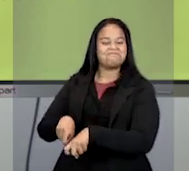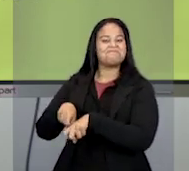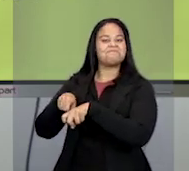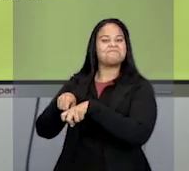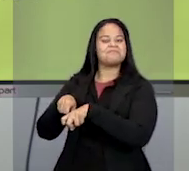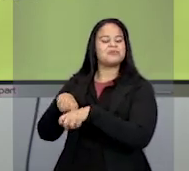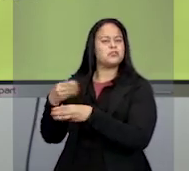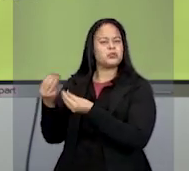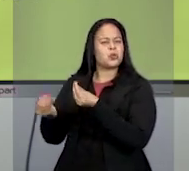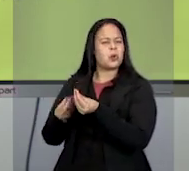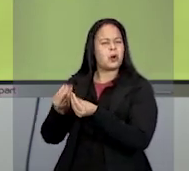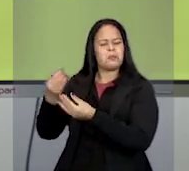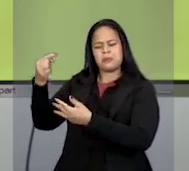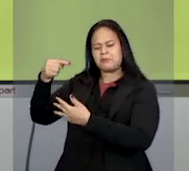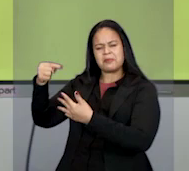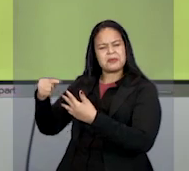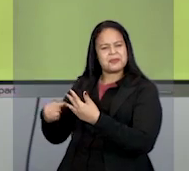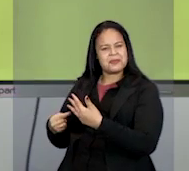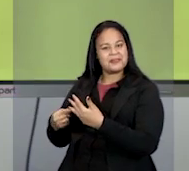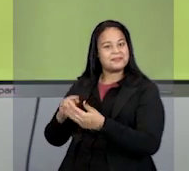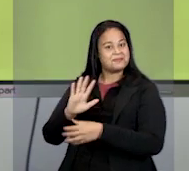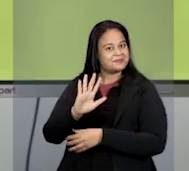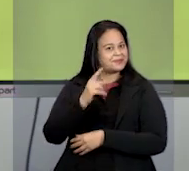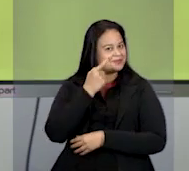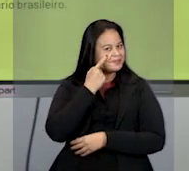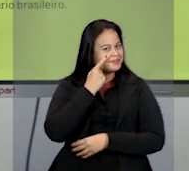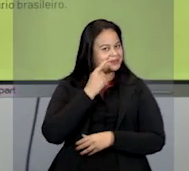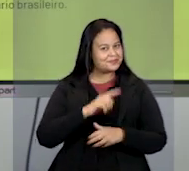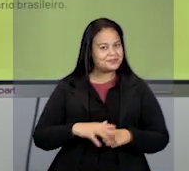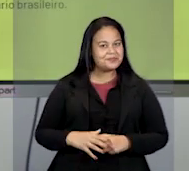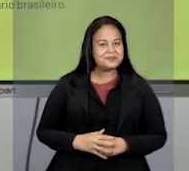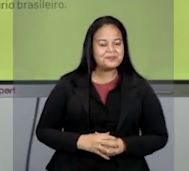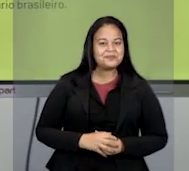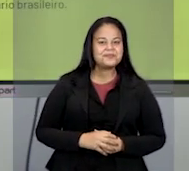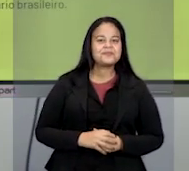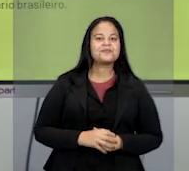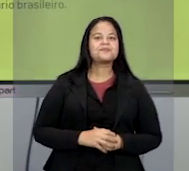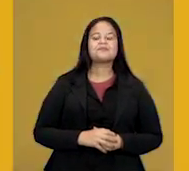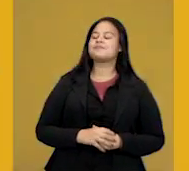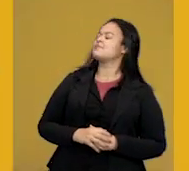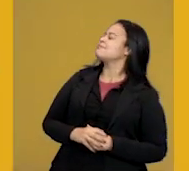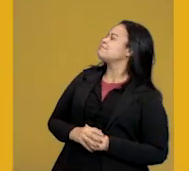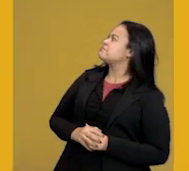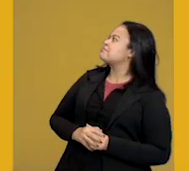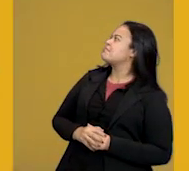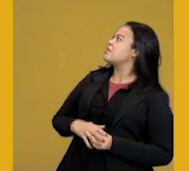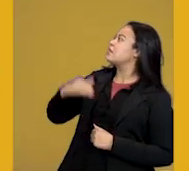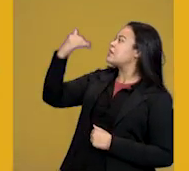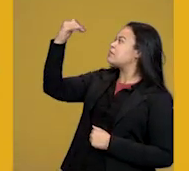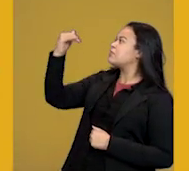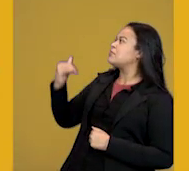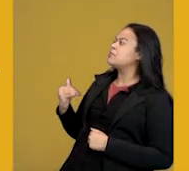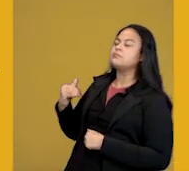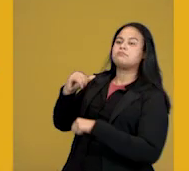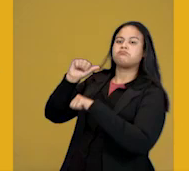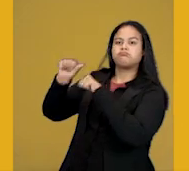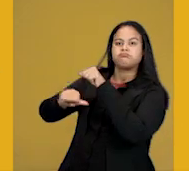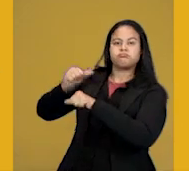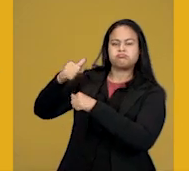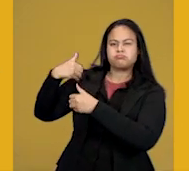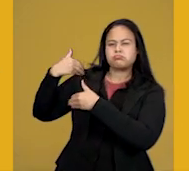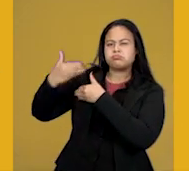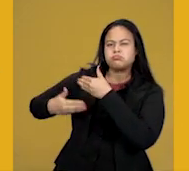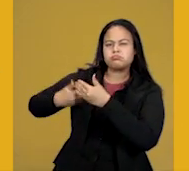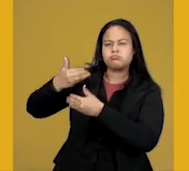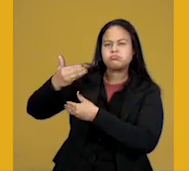que isso funciona, né? Olha só, verificar que o processo de modernização agrícola,